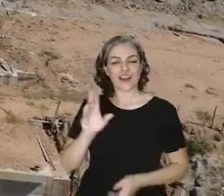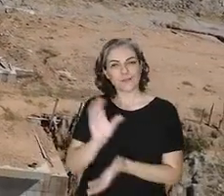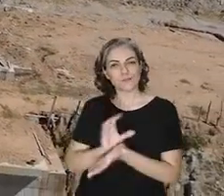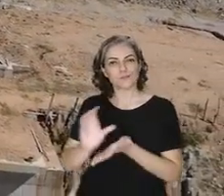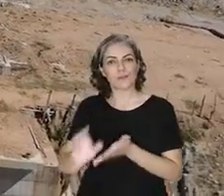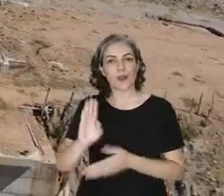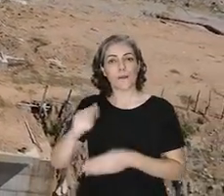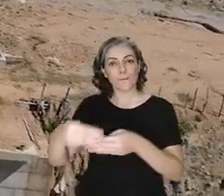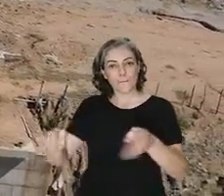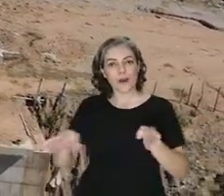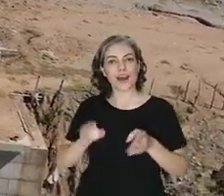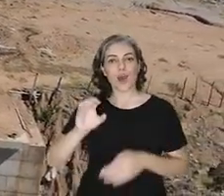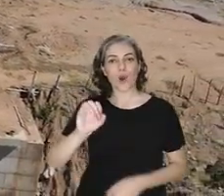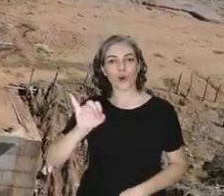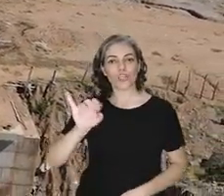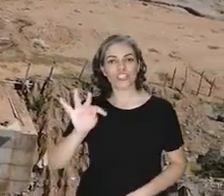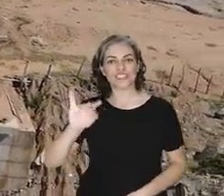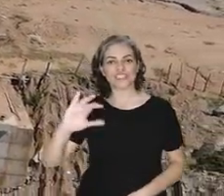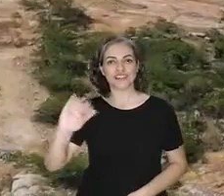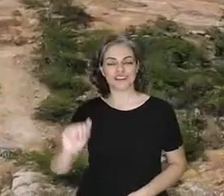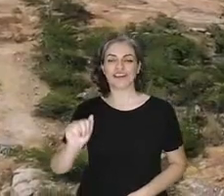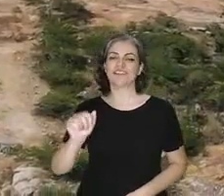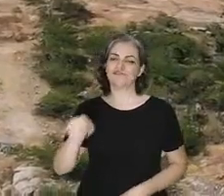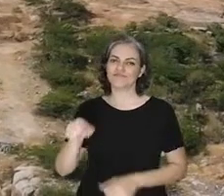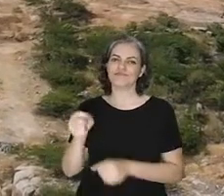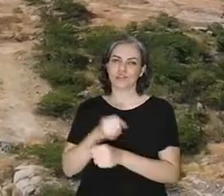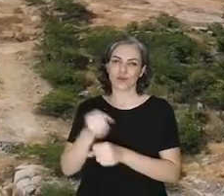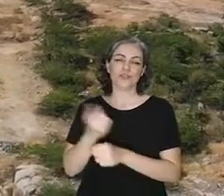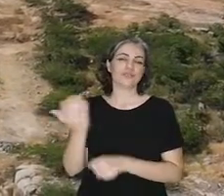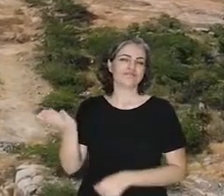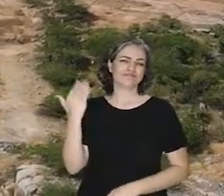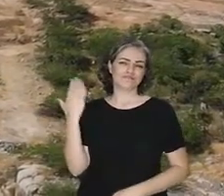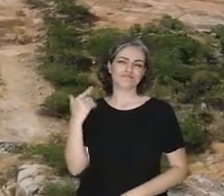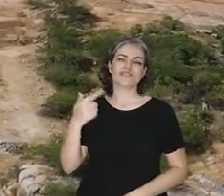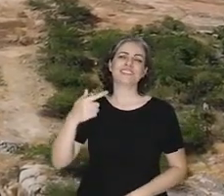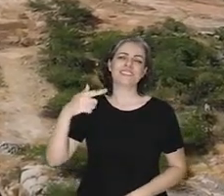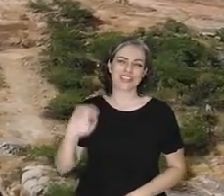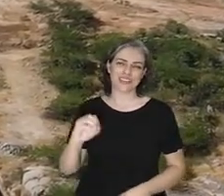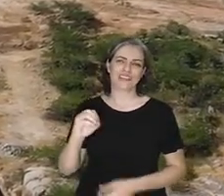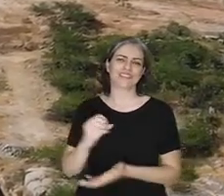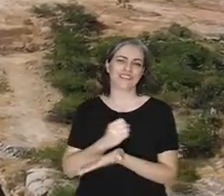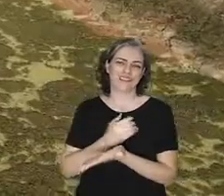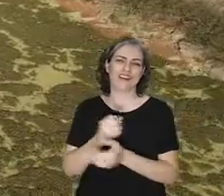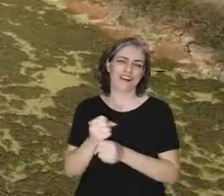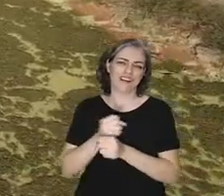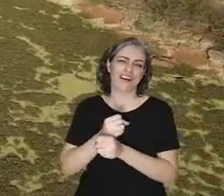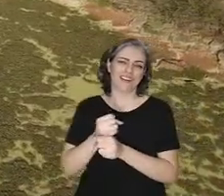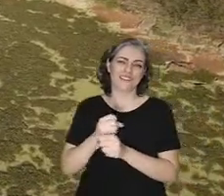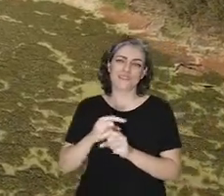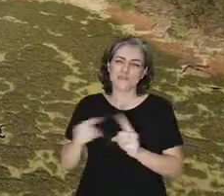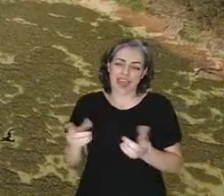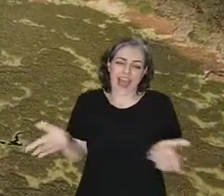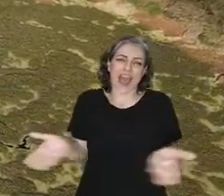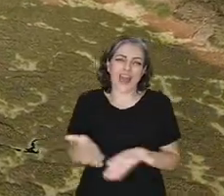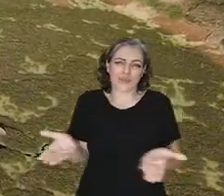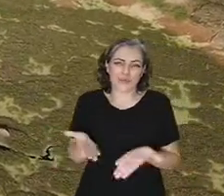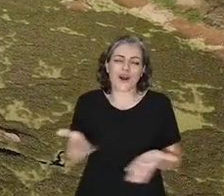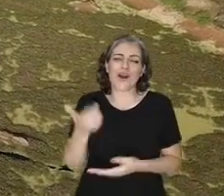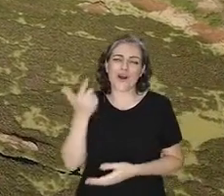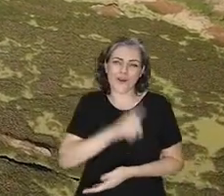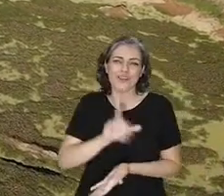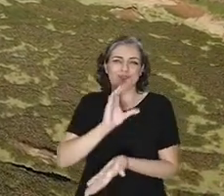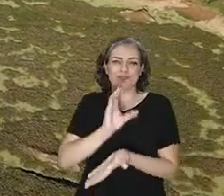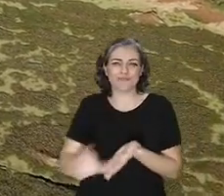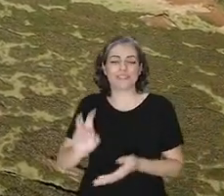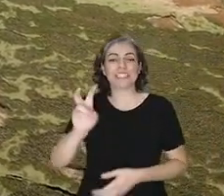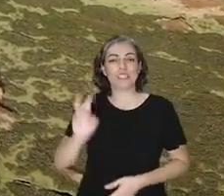reais foram destinados a barragem de Oiticica que teve sua construção iniciada há 70 anos mas foi o ato o ano que